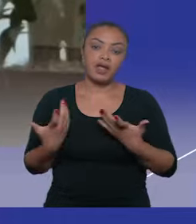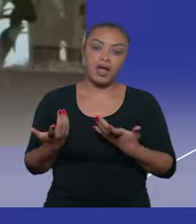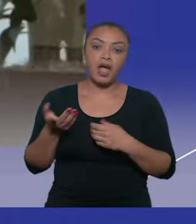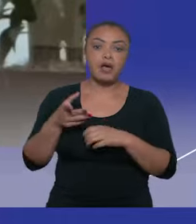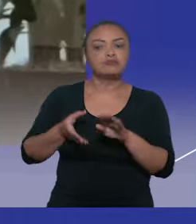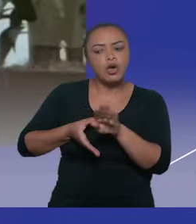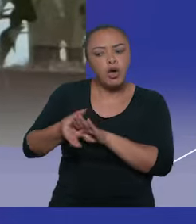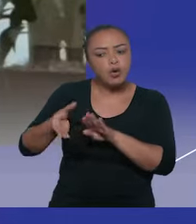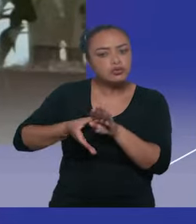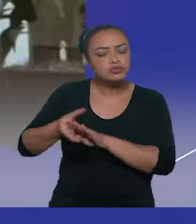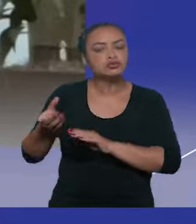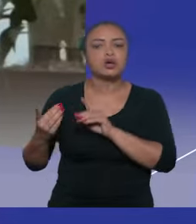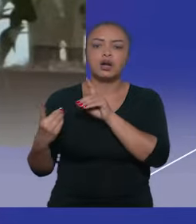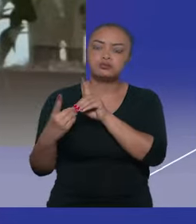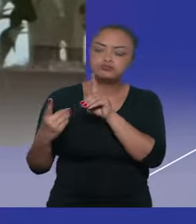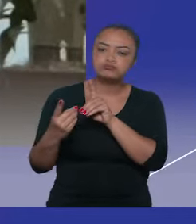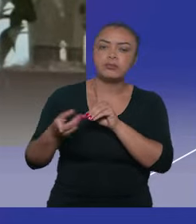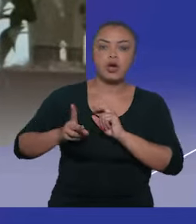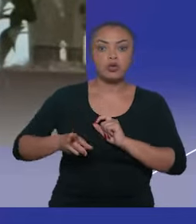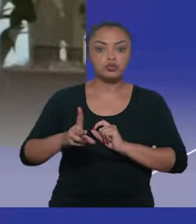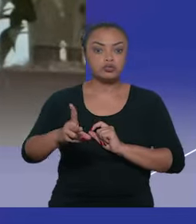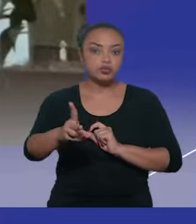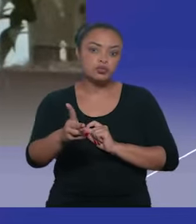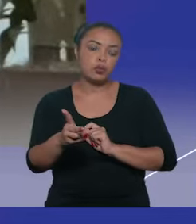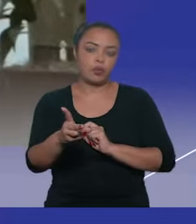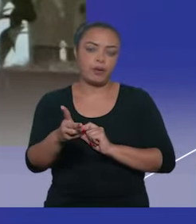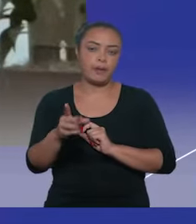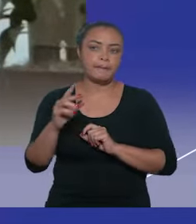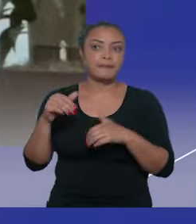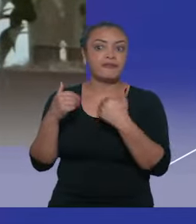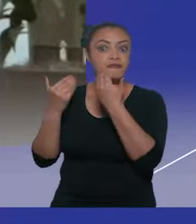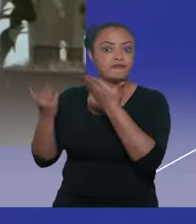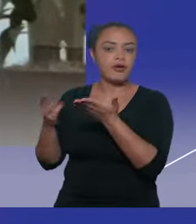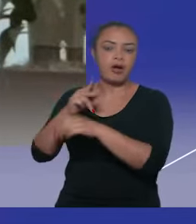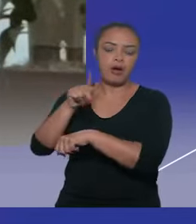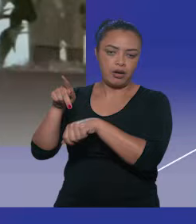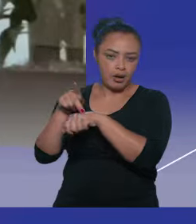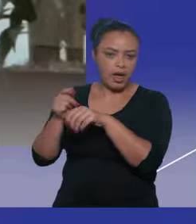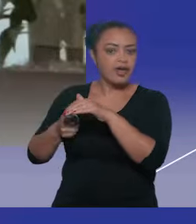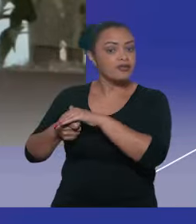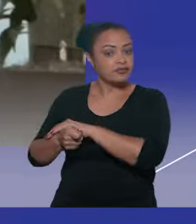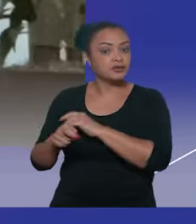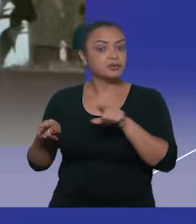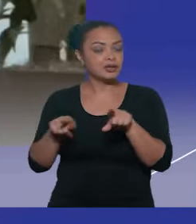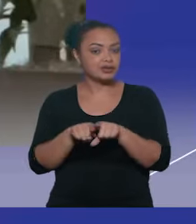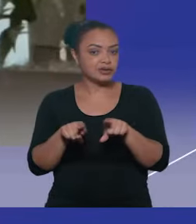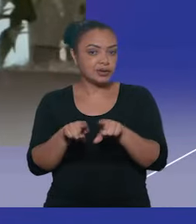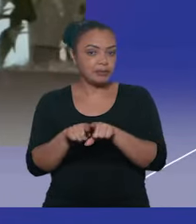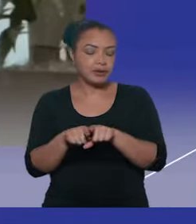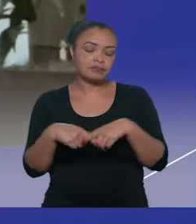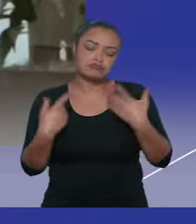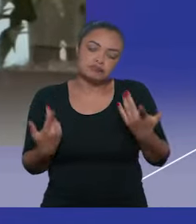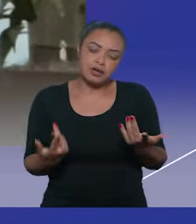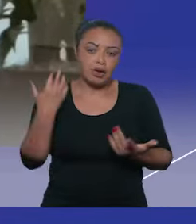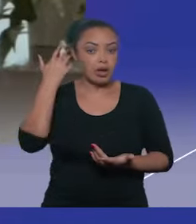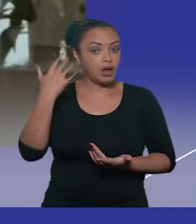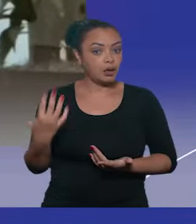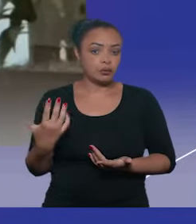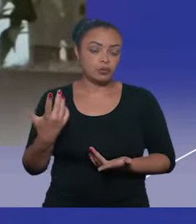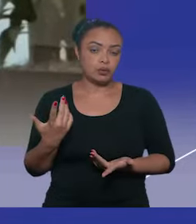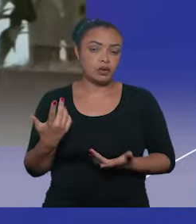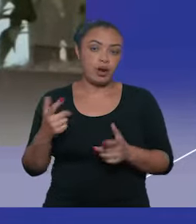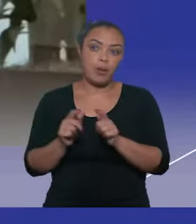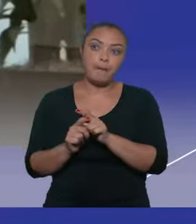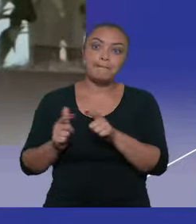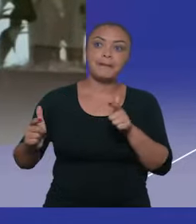queria continuar assessorando o nosso cliente nesse caminho de investimentos internacionais. E nada mais natural do que ter uma presença no